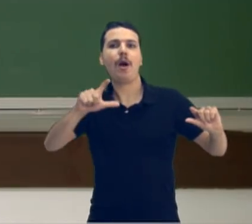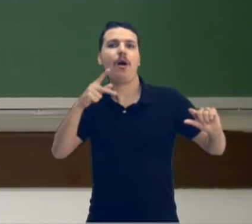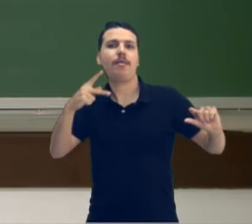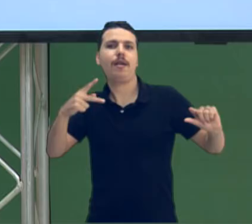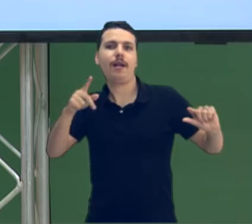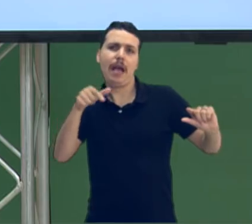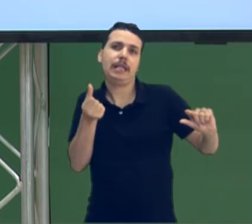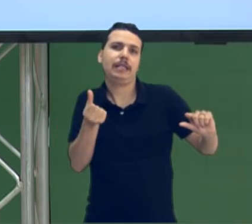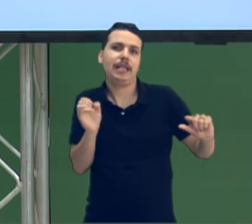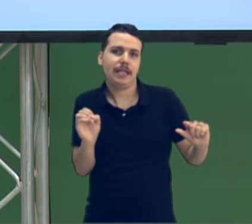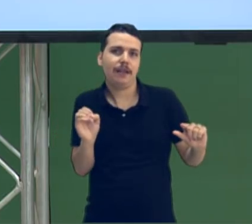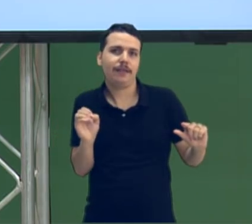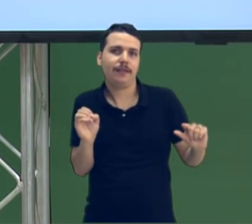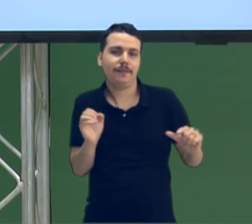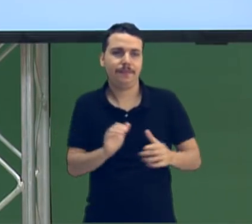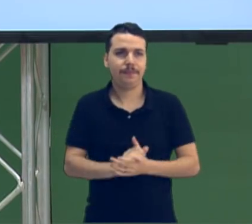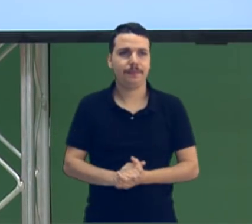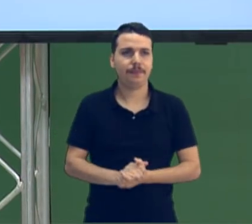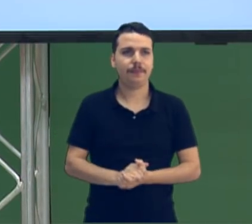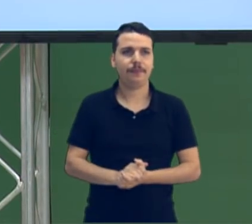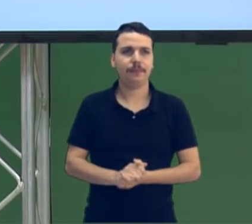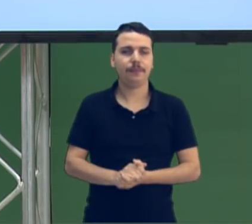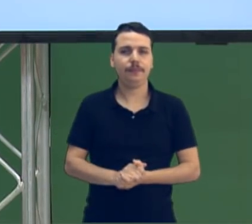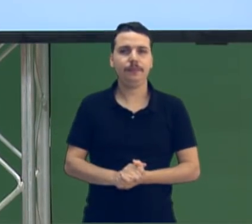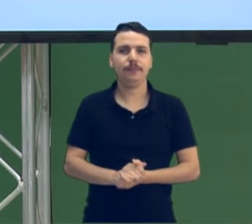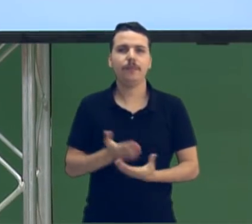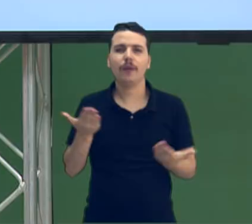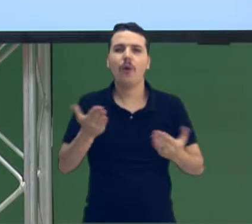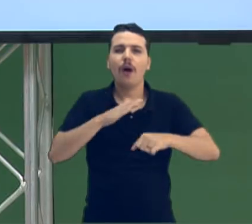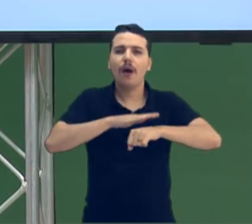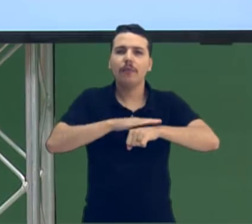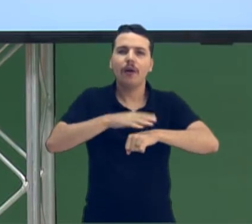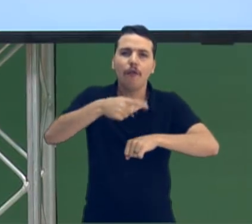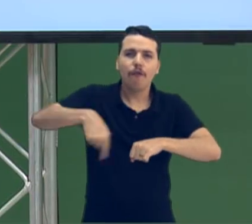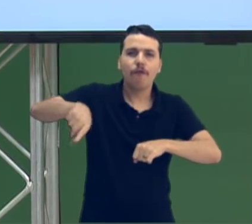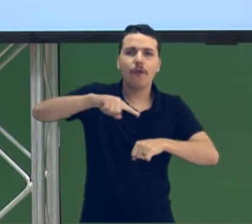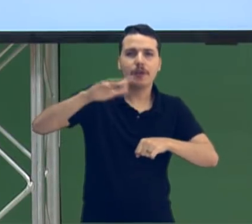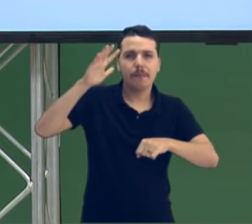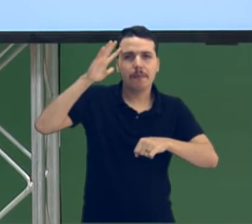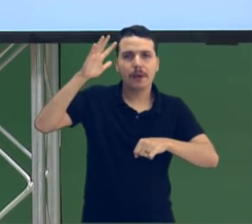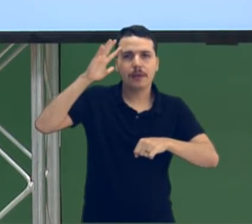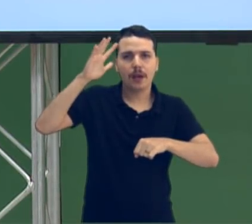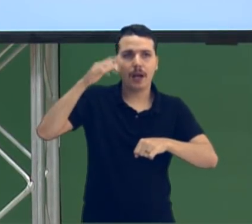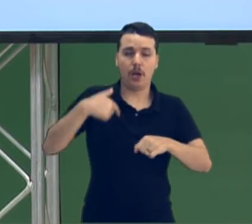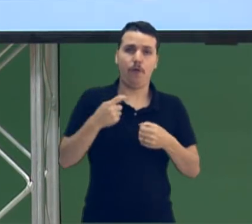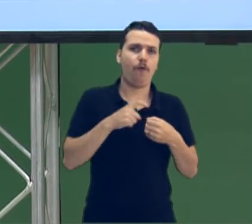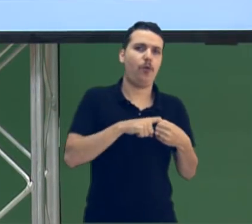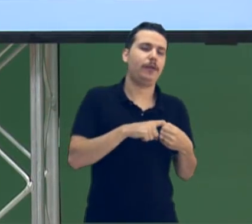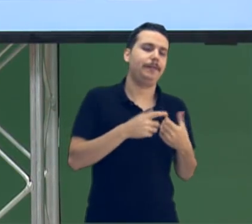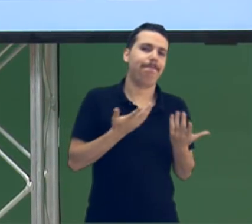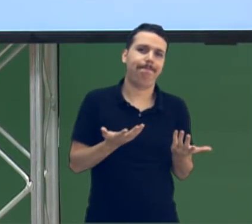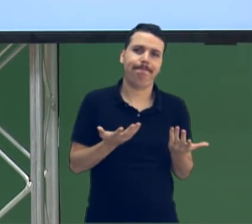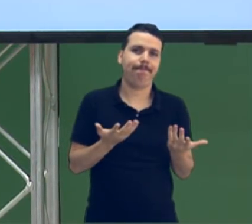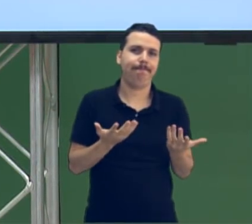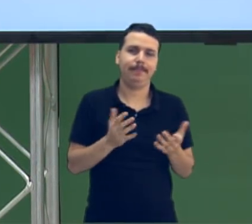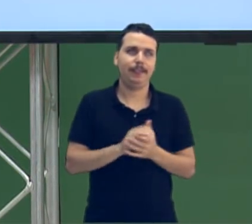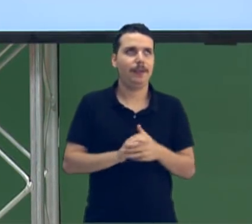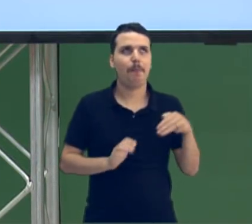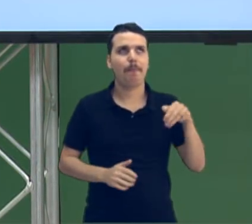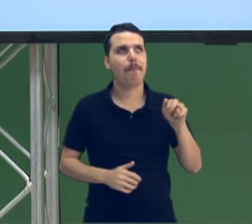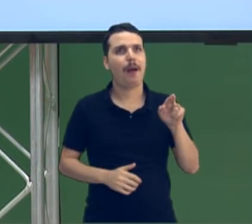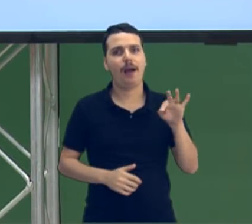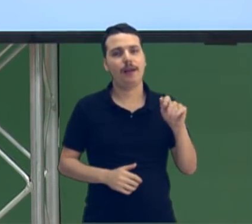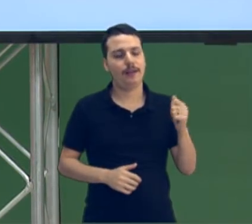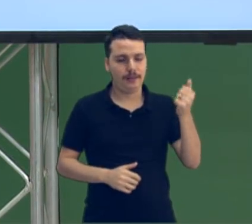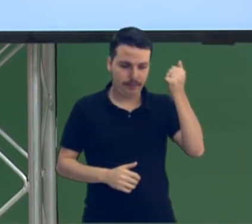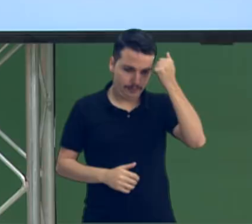Tudo bem? Vamos lá. Um tempinho aí, então, para vocês pensar. Opa, tô voltando. Marita.